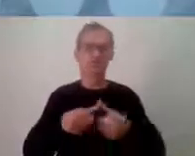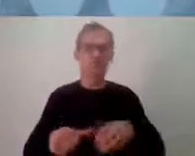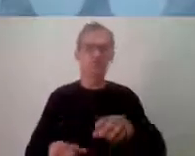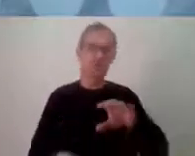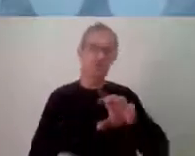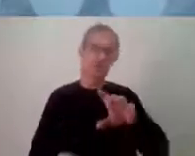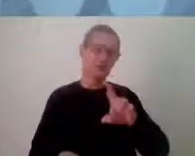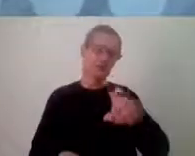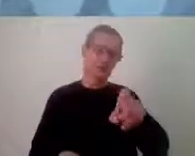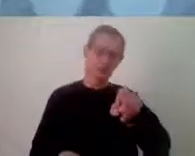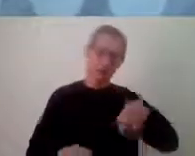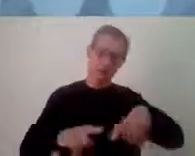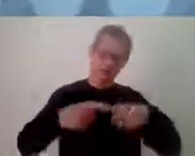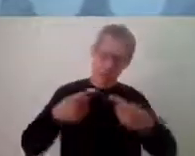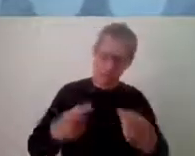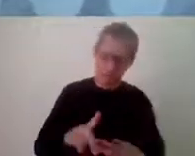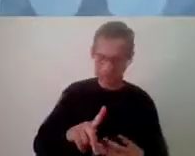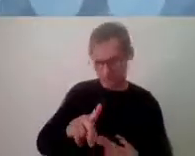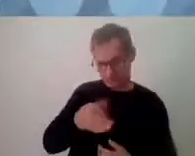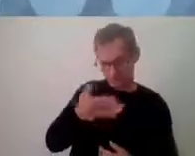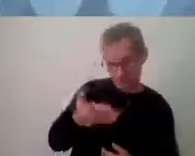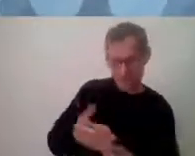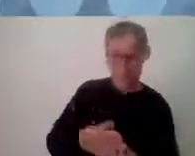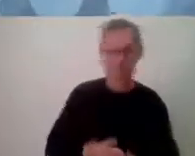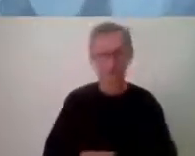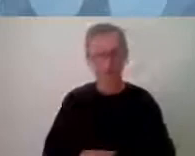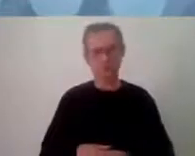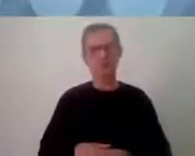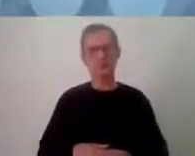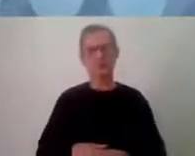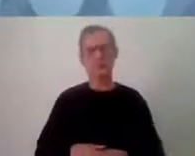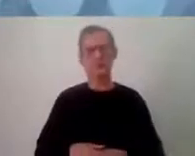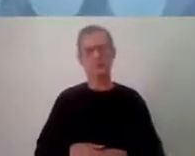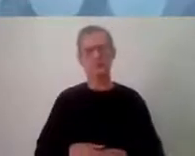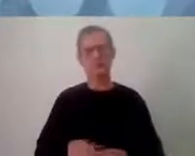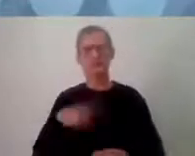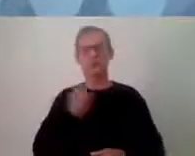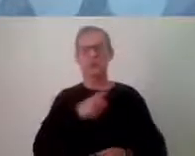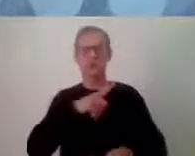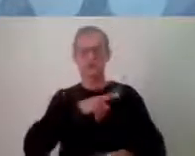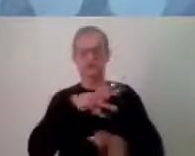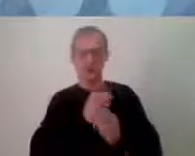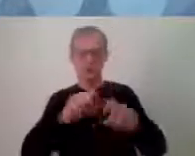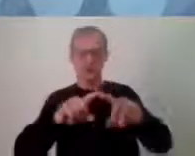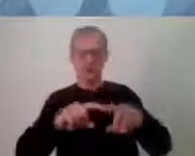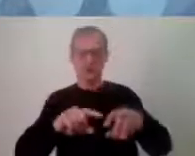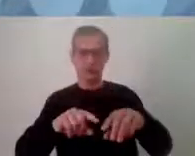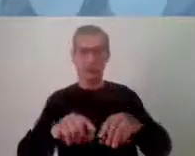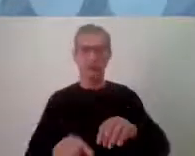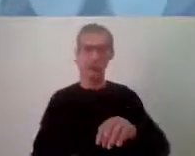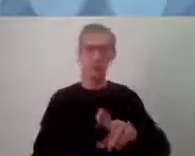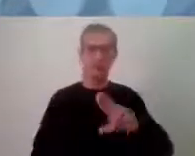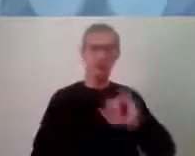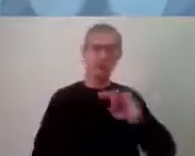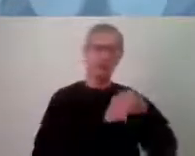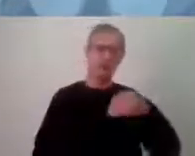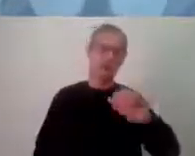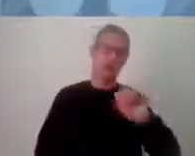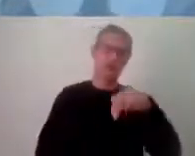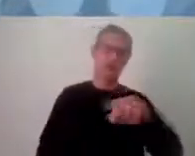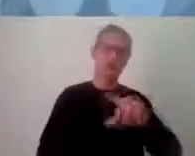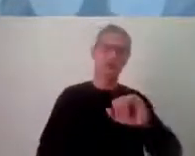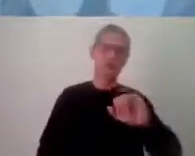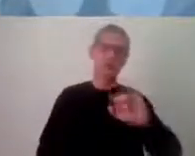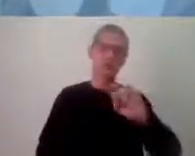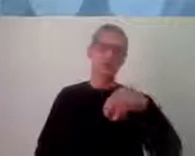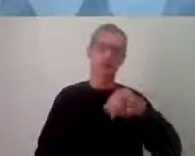dx, ele é o incremento. Quando a gente vai calcular lá a soma de Riemann, nós não temos o limite da